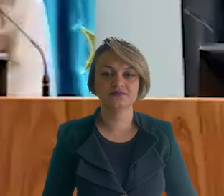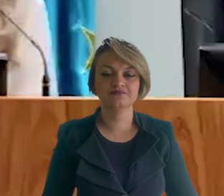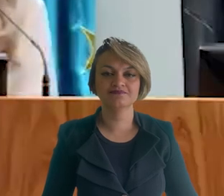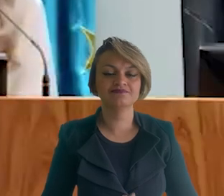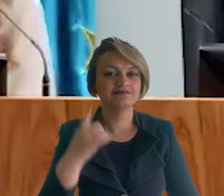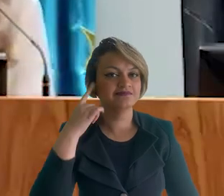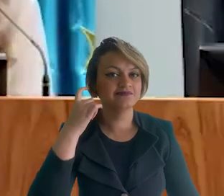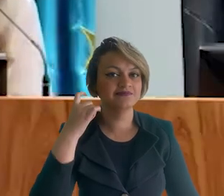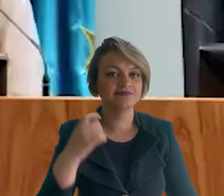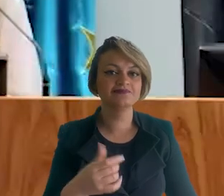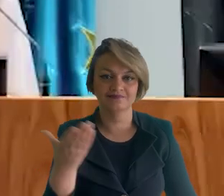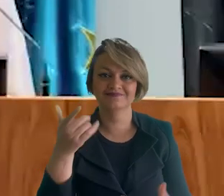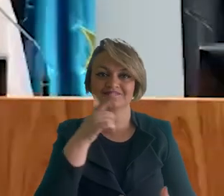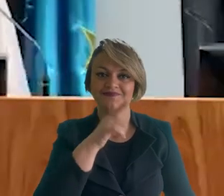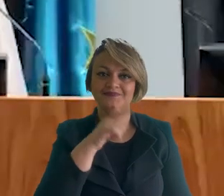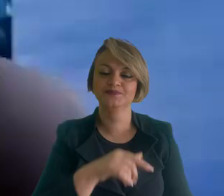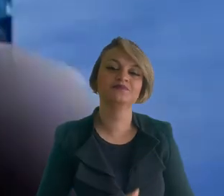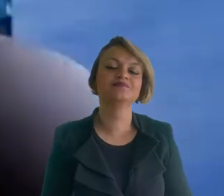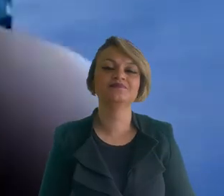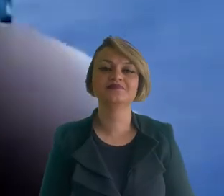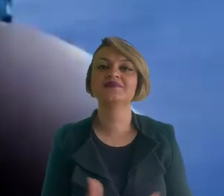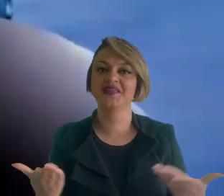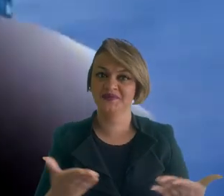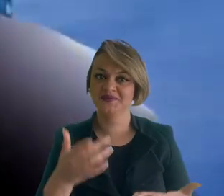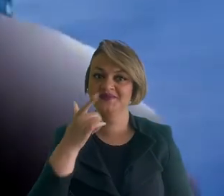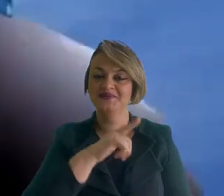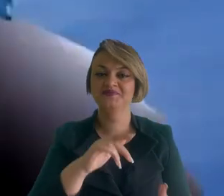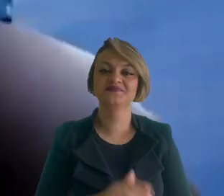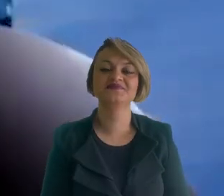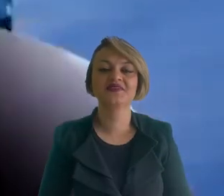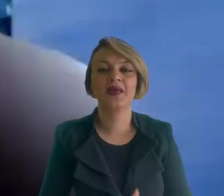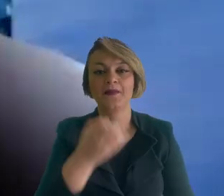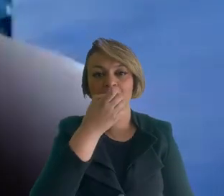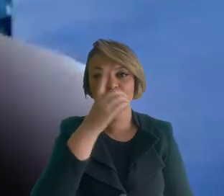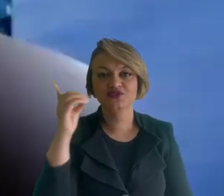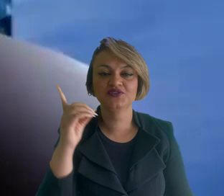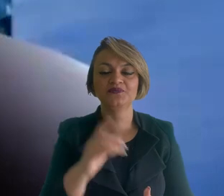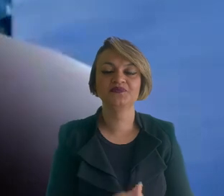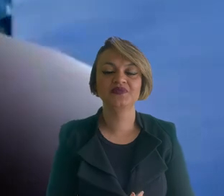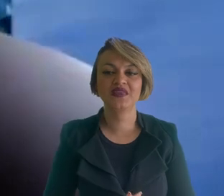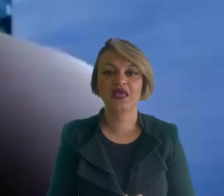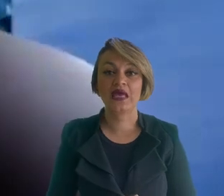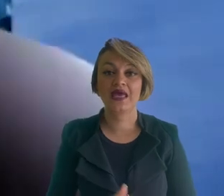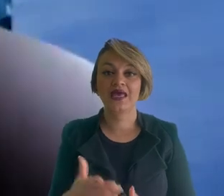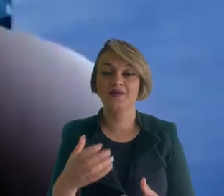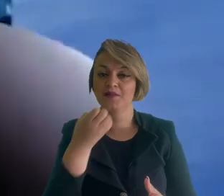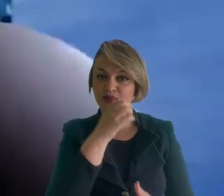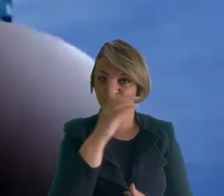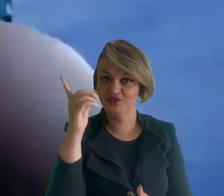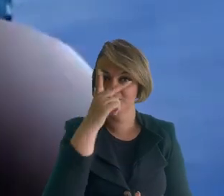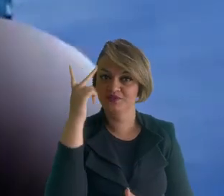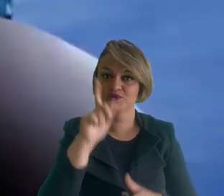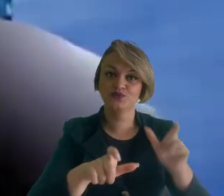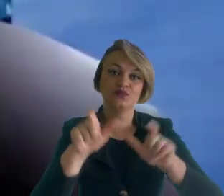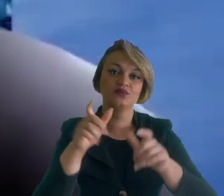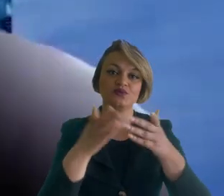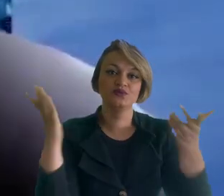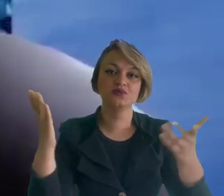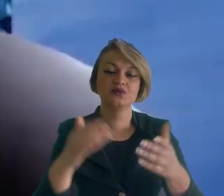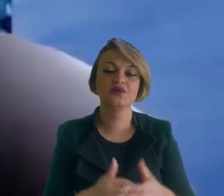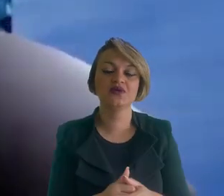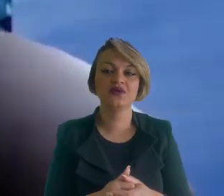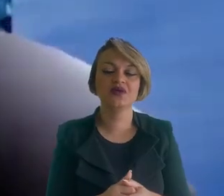tá sem som Agora sim agora sim bom dia bom dia a todos